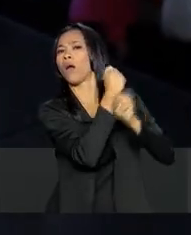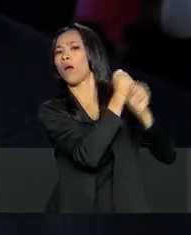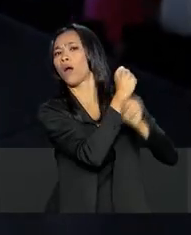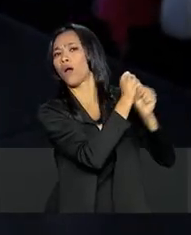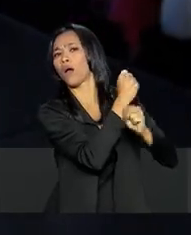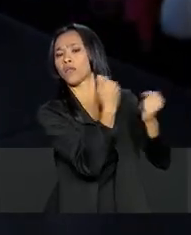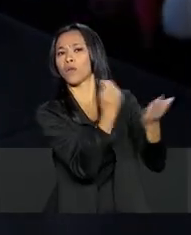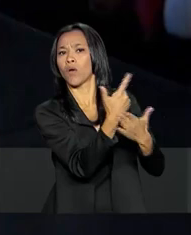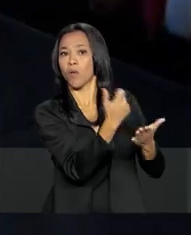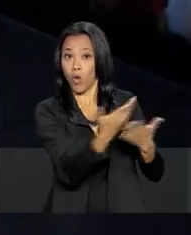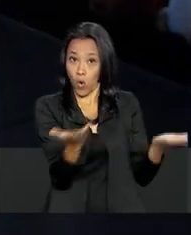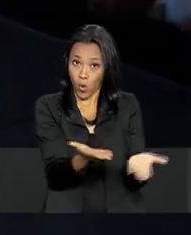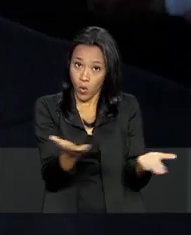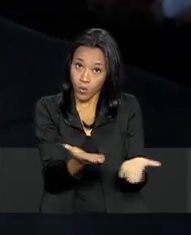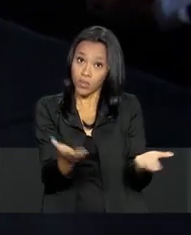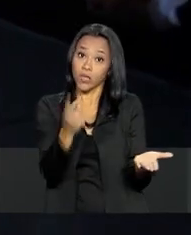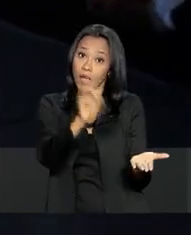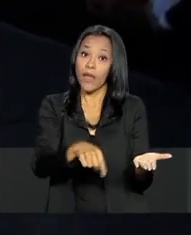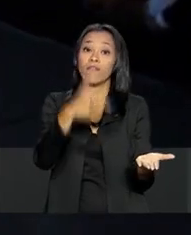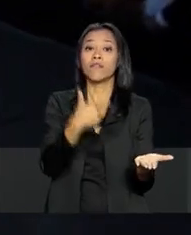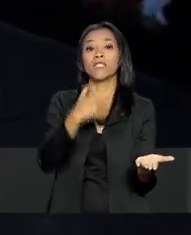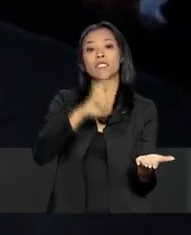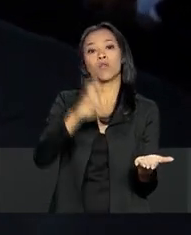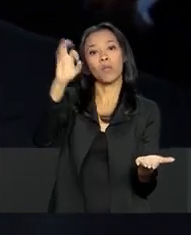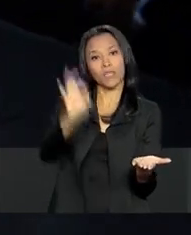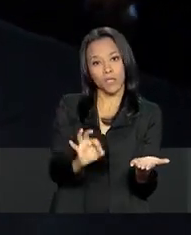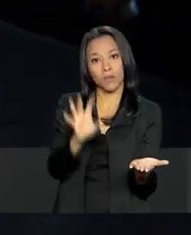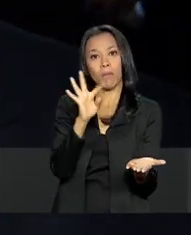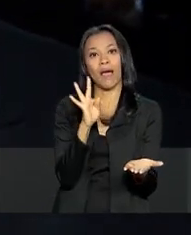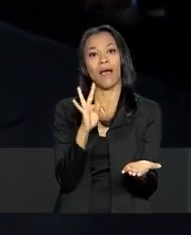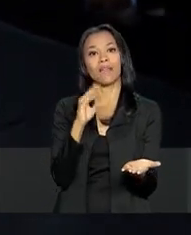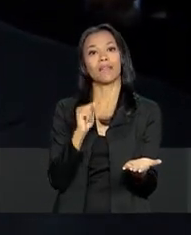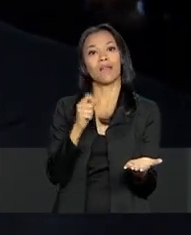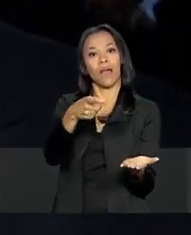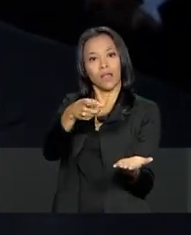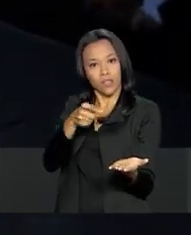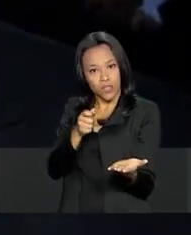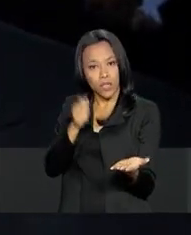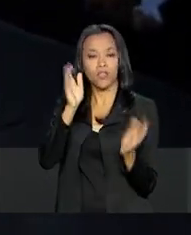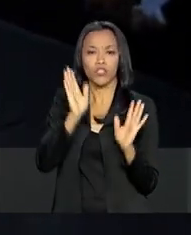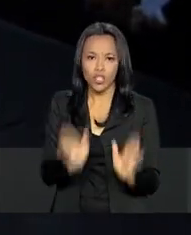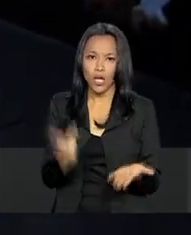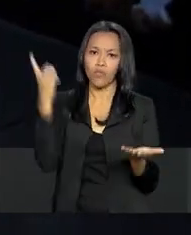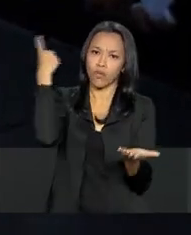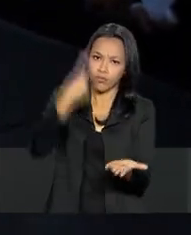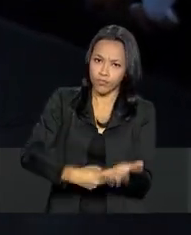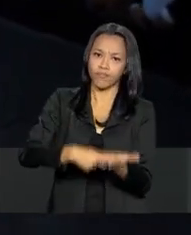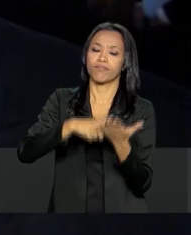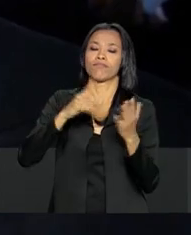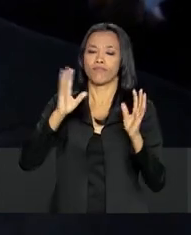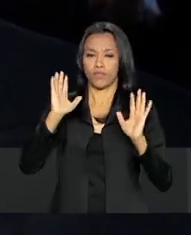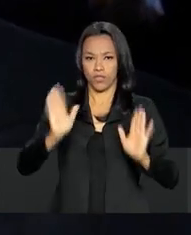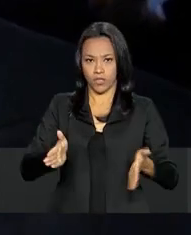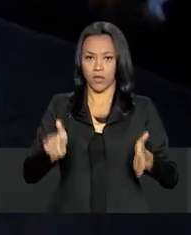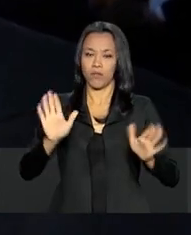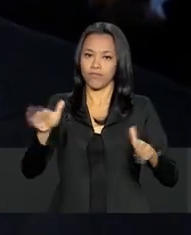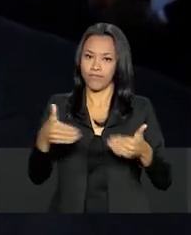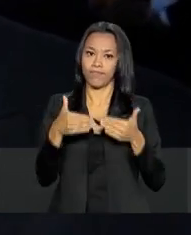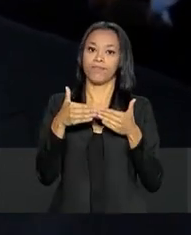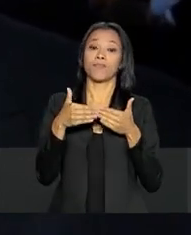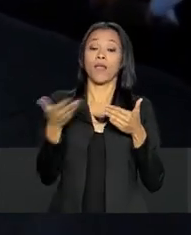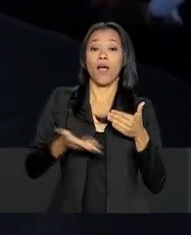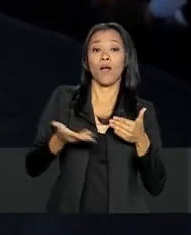hoje exportam com uma taxa de 25%. Então o acordo foi já estabelecido e nós estamos agora no momento